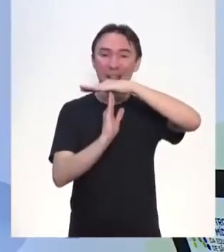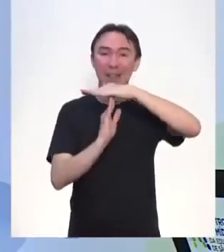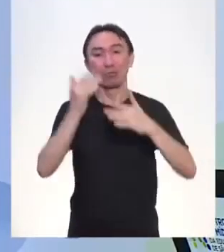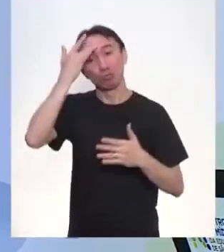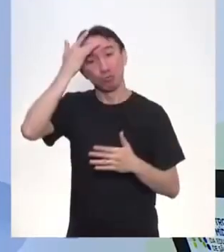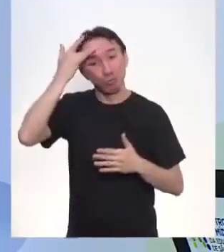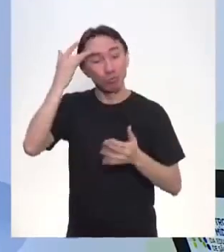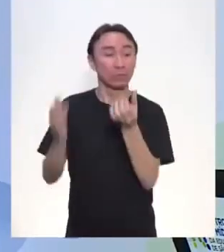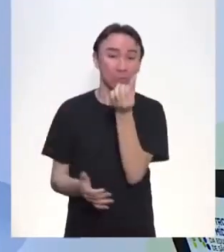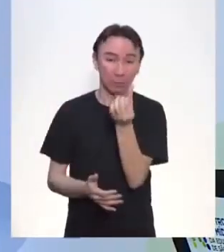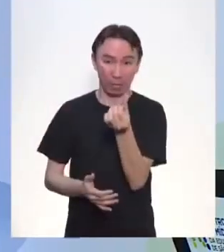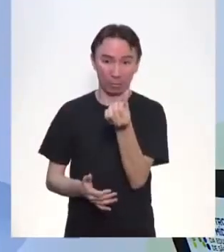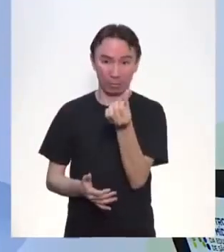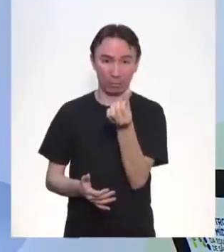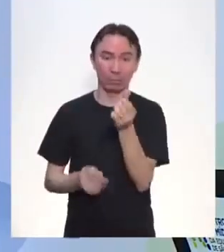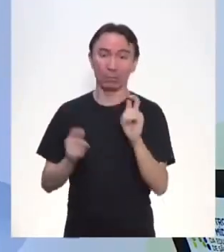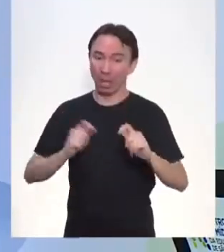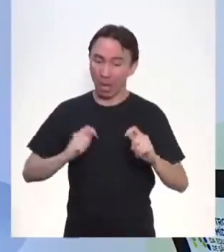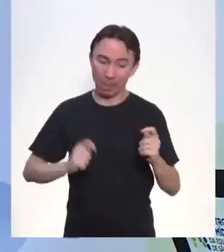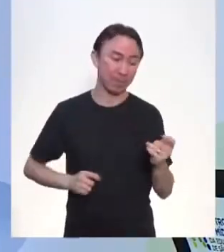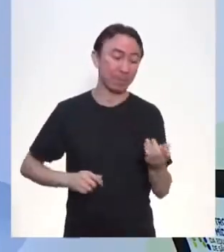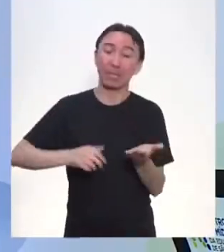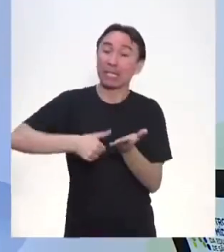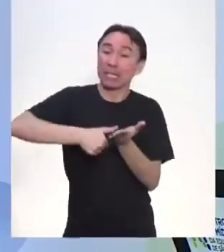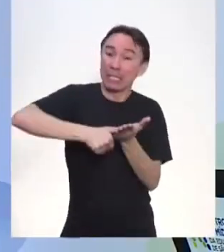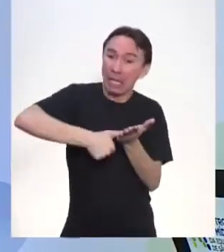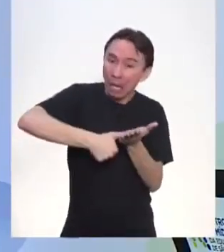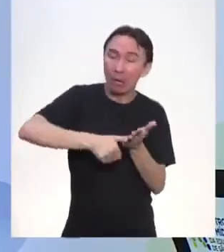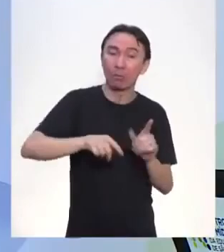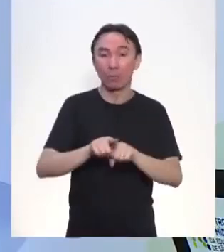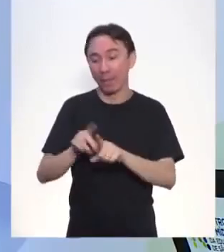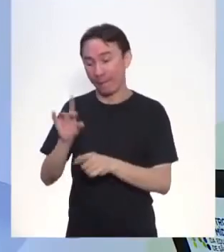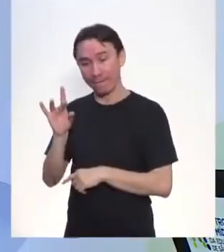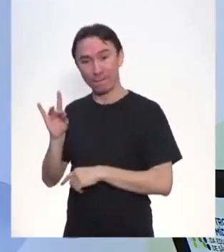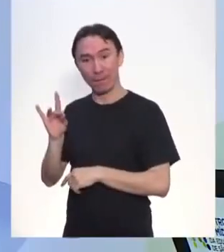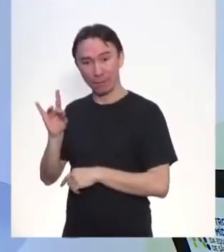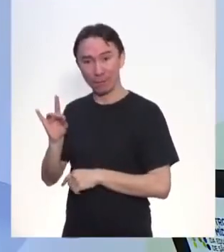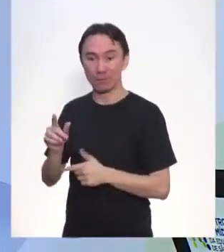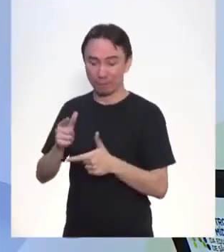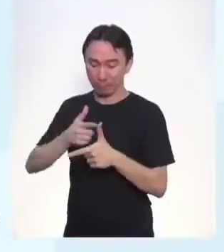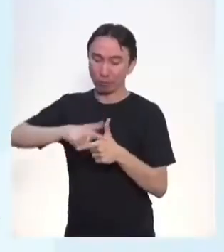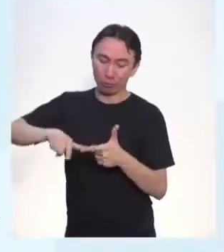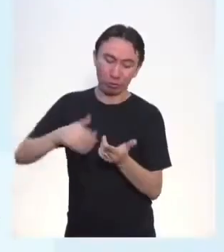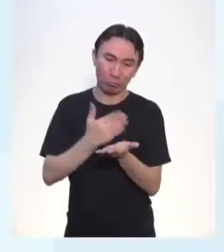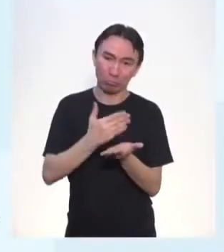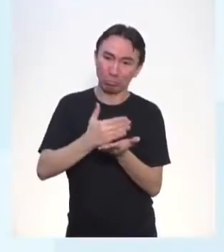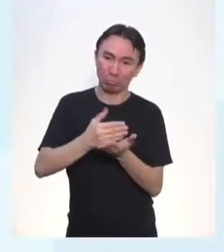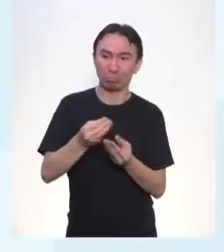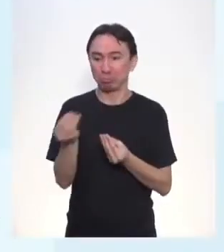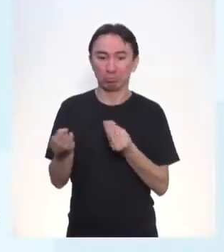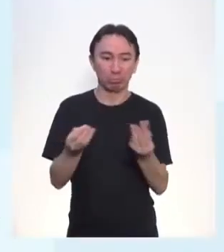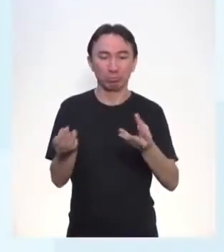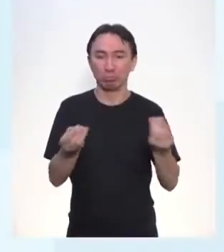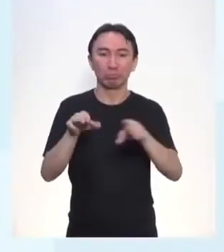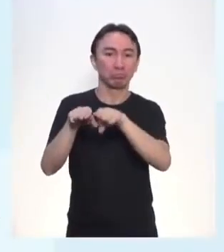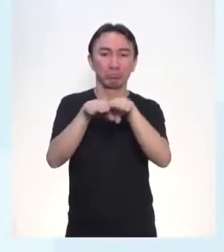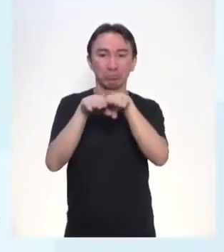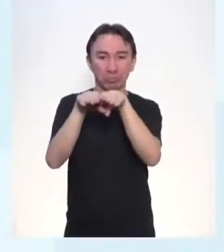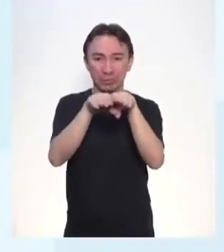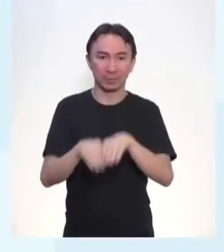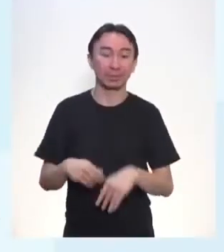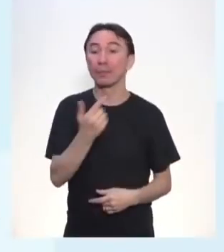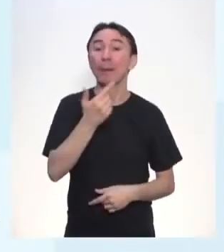dividir tanto os selos quanto as figurinhas. Beleza? Vamos para a próxima atividade aí, ó, de novo. Próxima atividade lá na